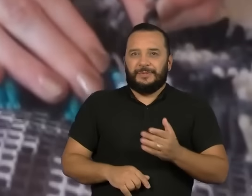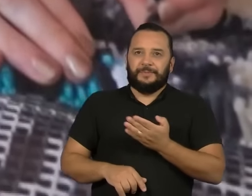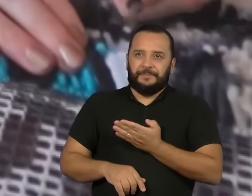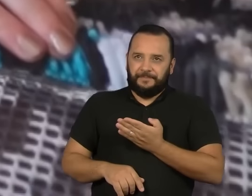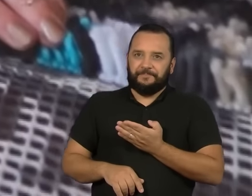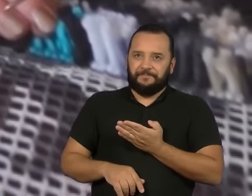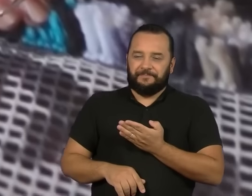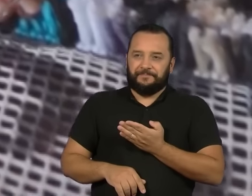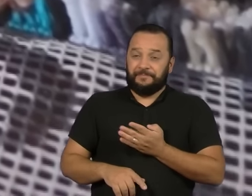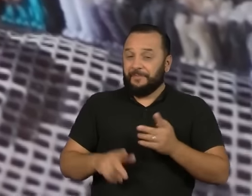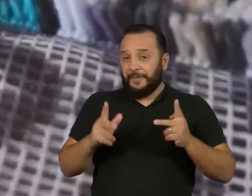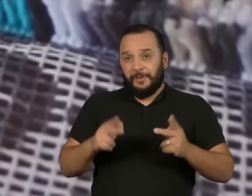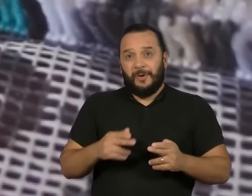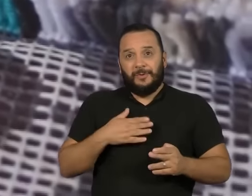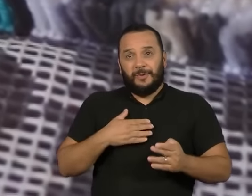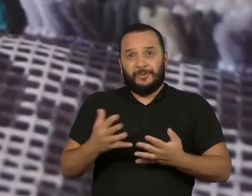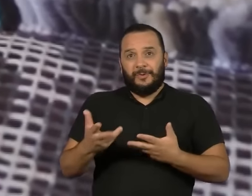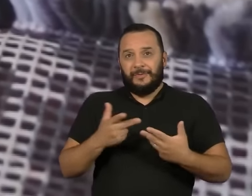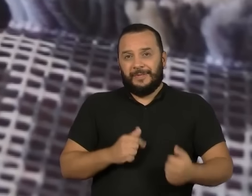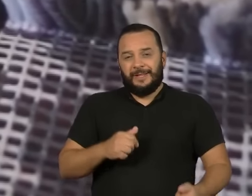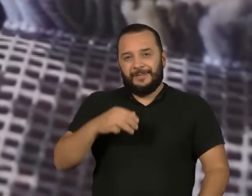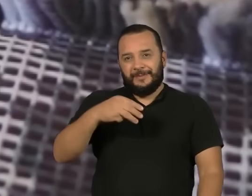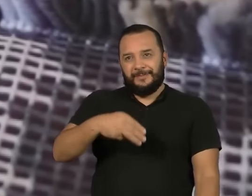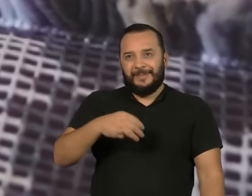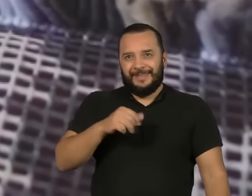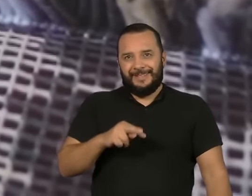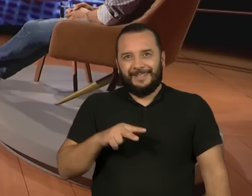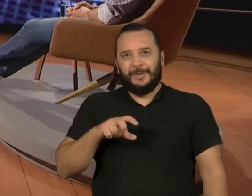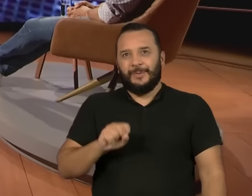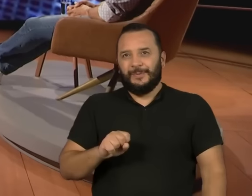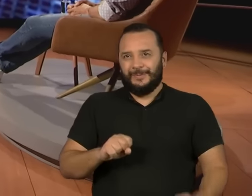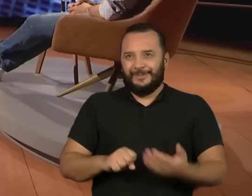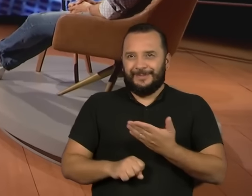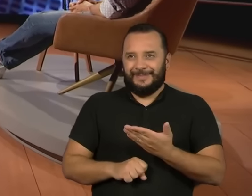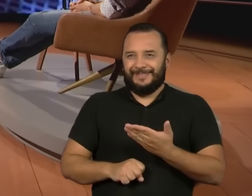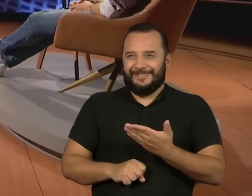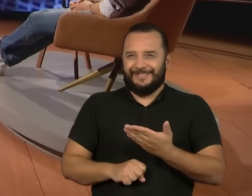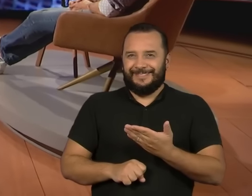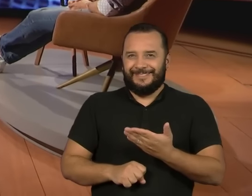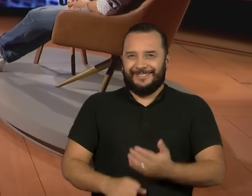Que o diga ao nosso convidado de hoje, Matheus Solano.